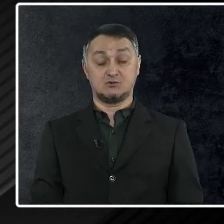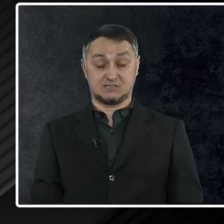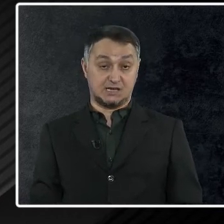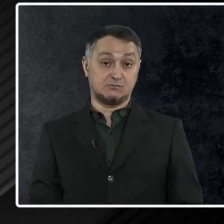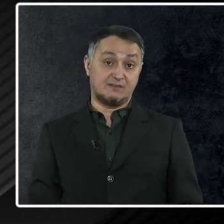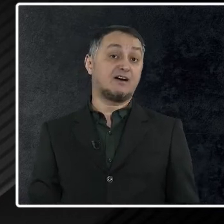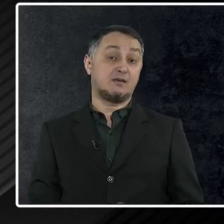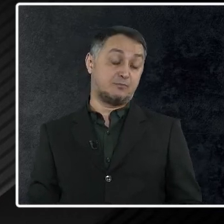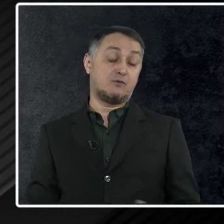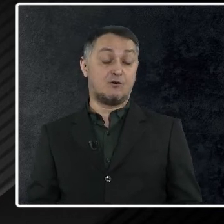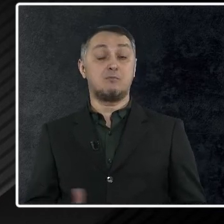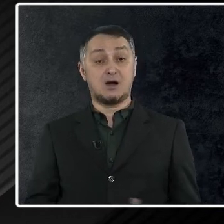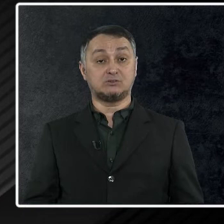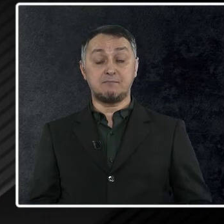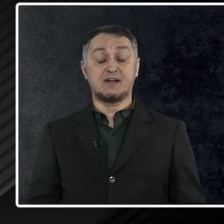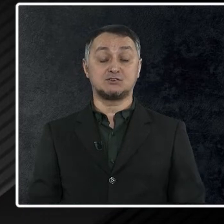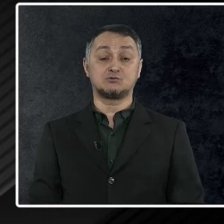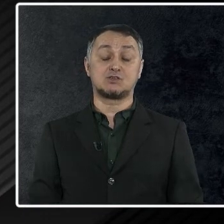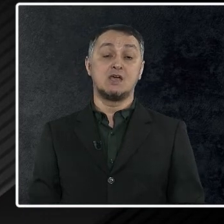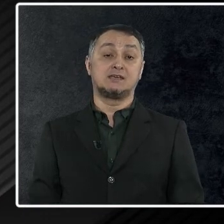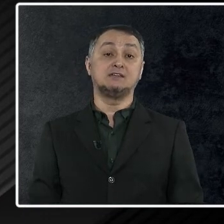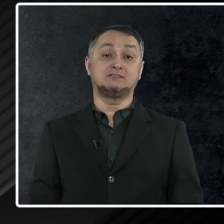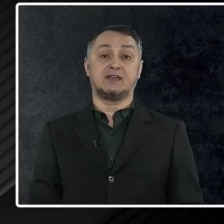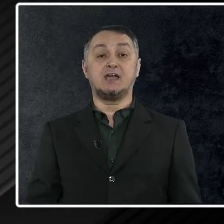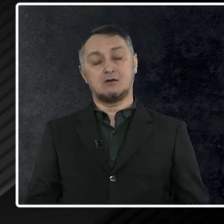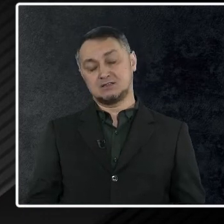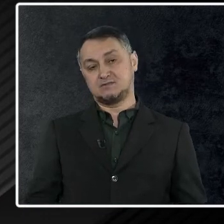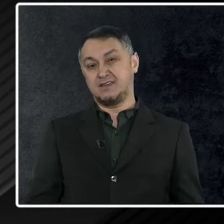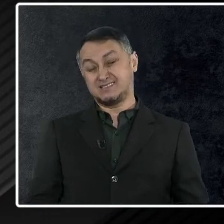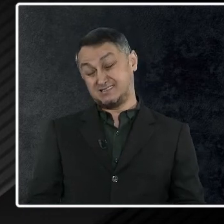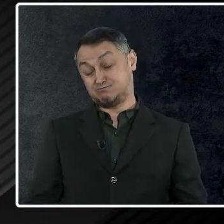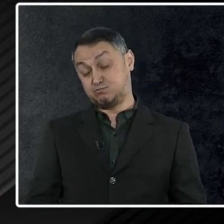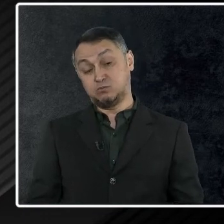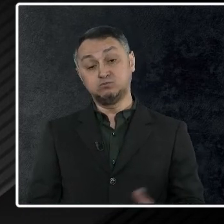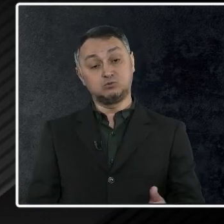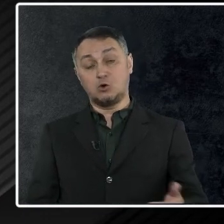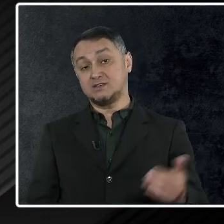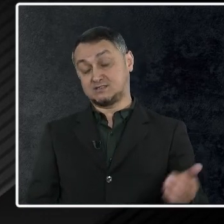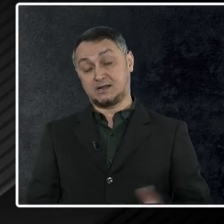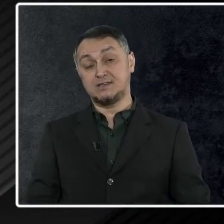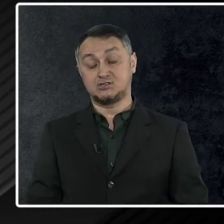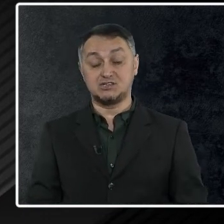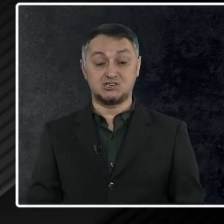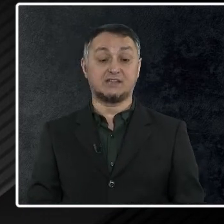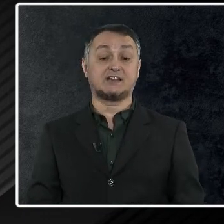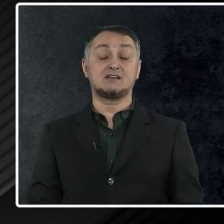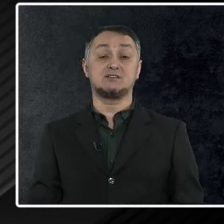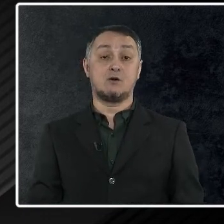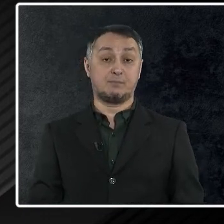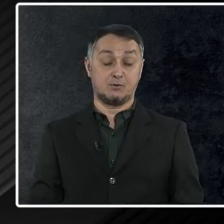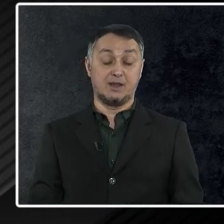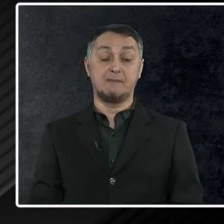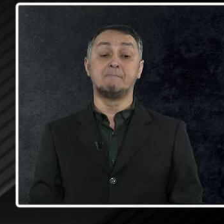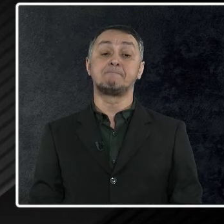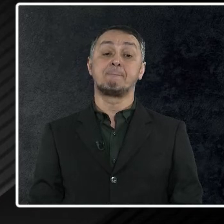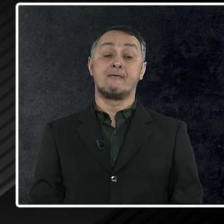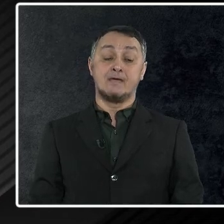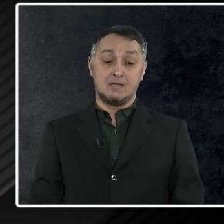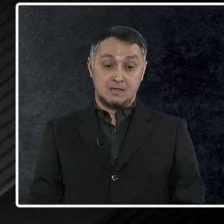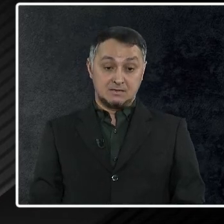pode ser considerado uma falha formal. Tem partidos que entregam, às vezes, 1, 2, 3 dias de atraso e não é